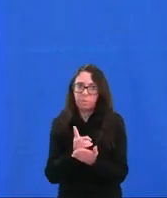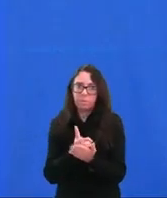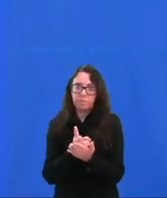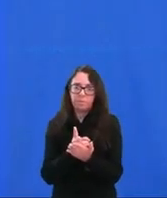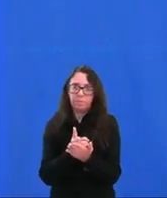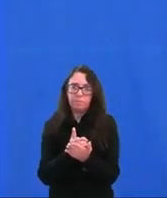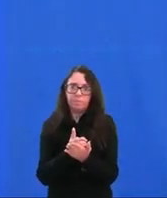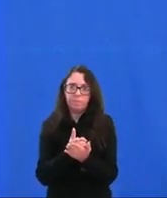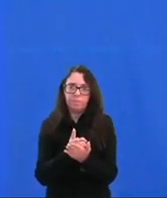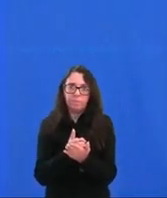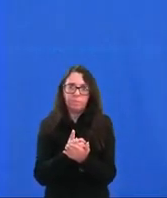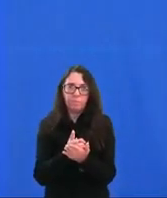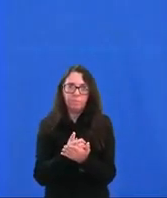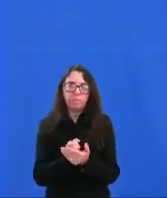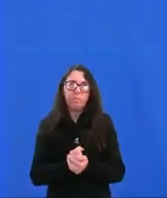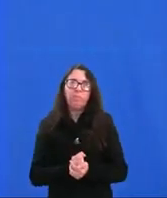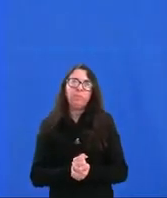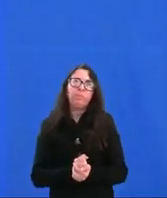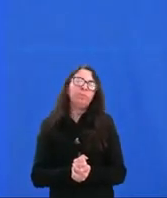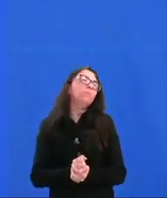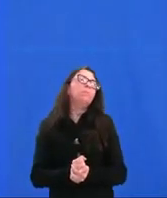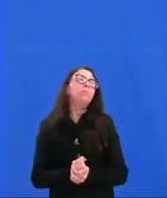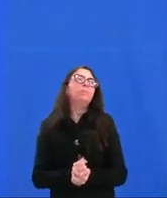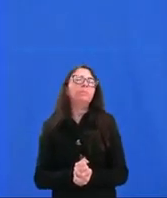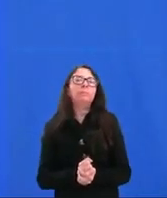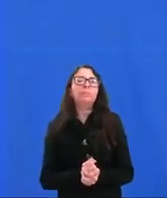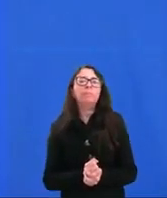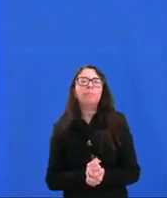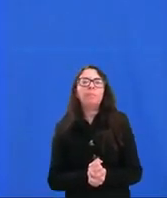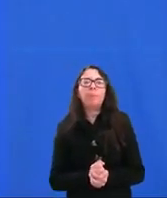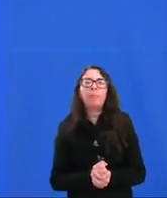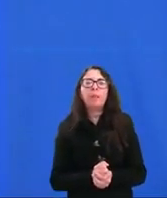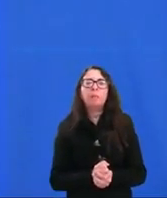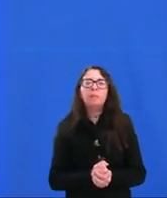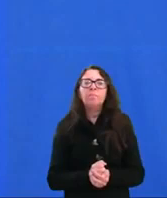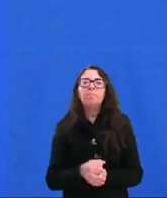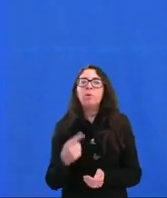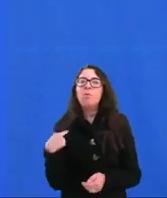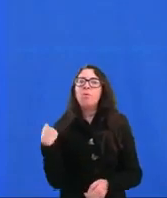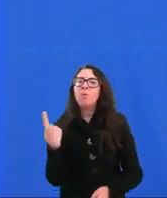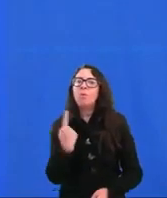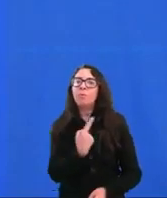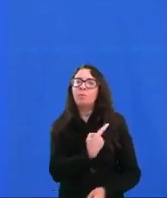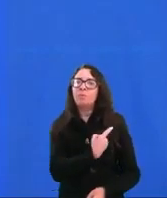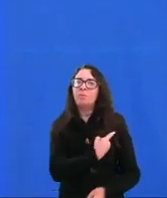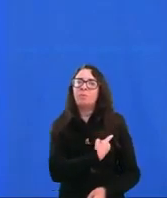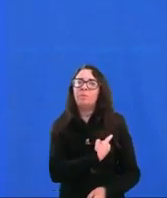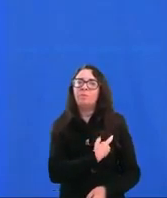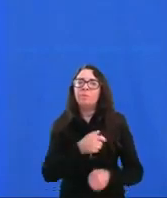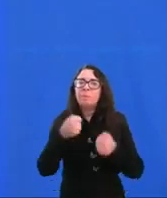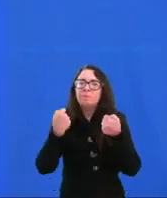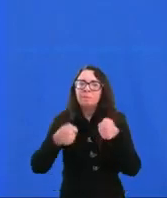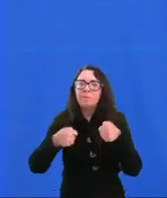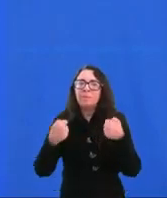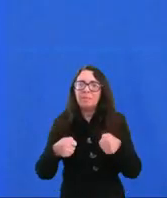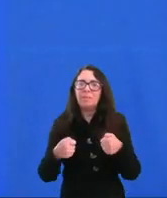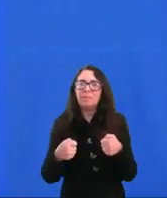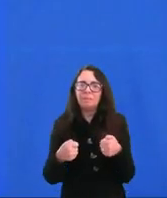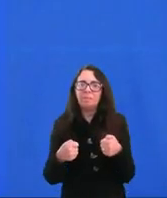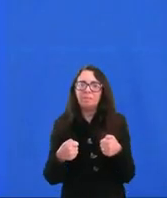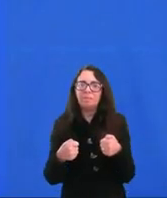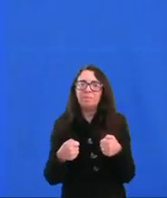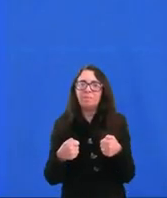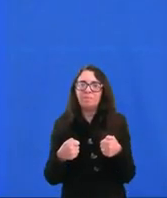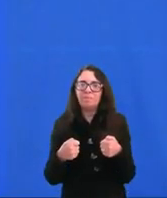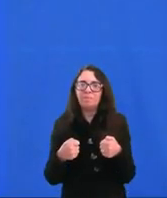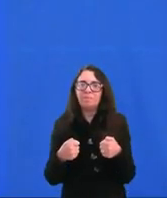Nós precisamos ser servo de Cristo. Cristo precisa ser a cabeça de nós, membros,